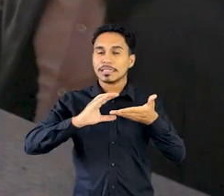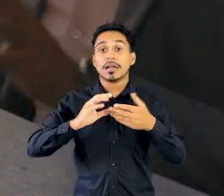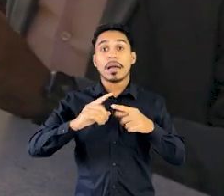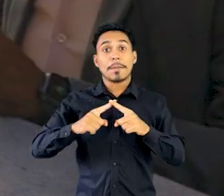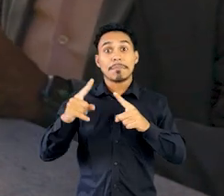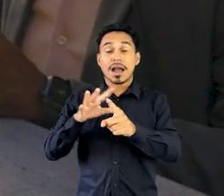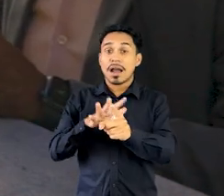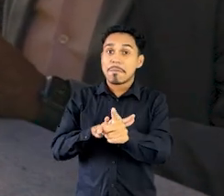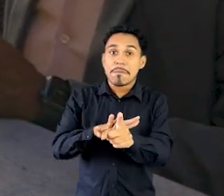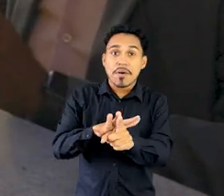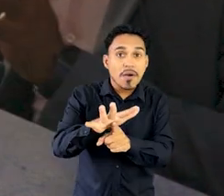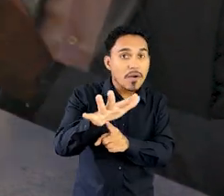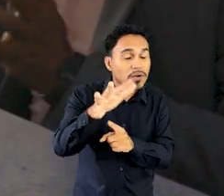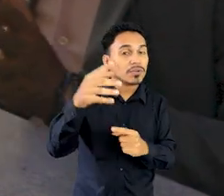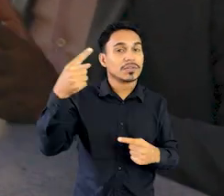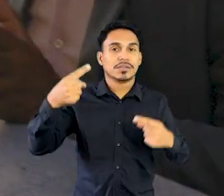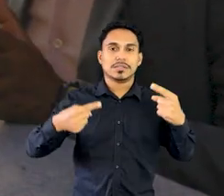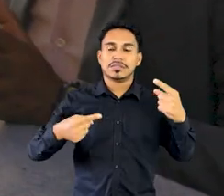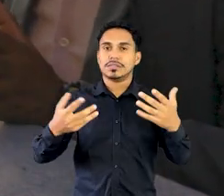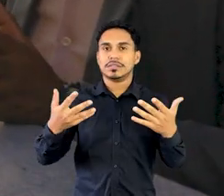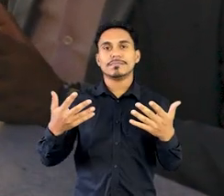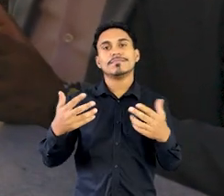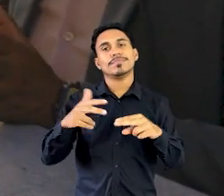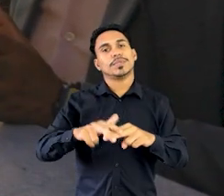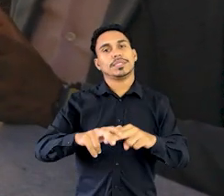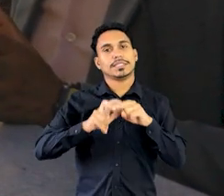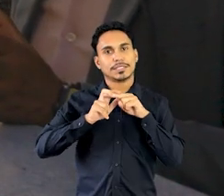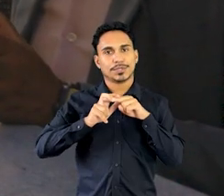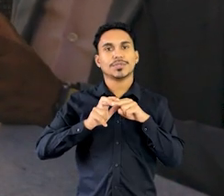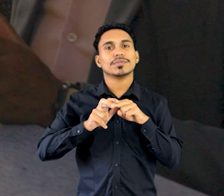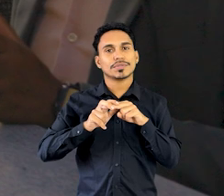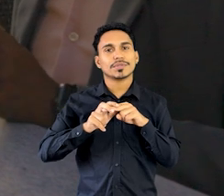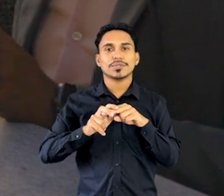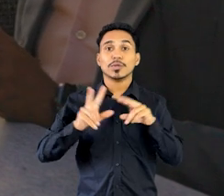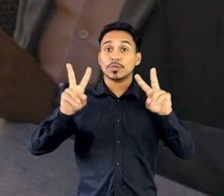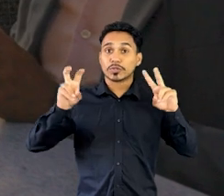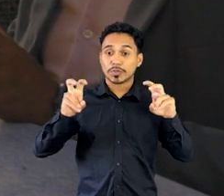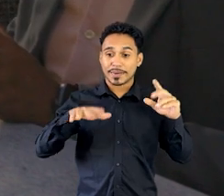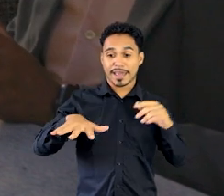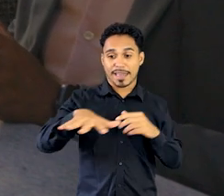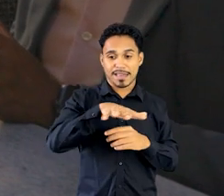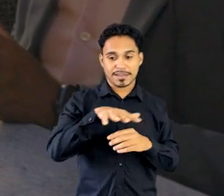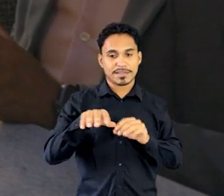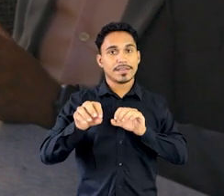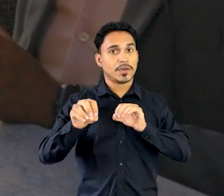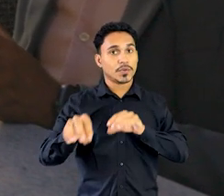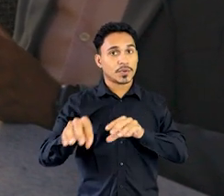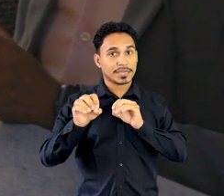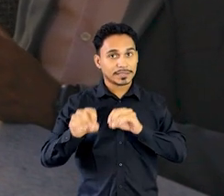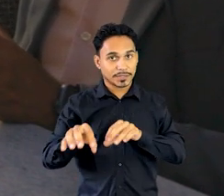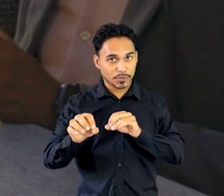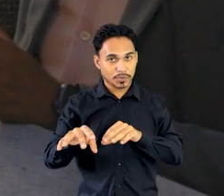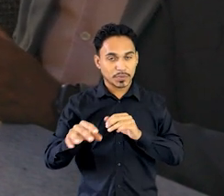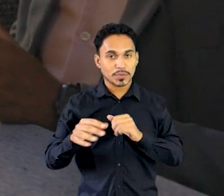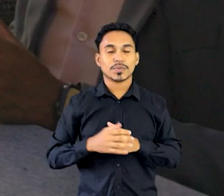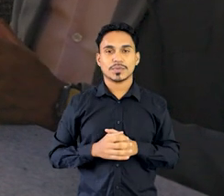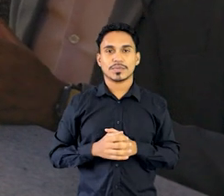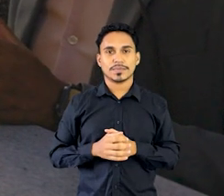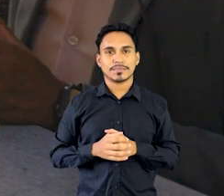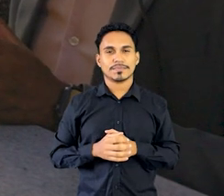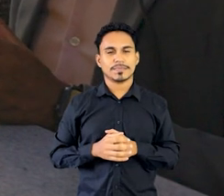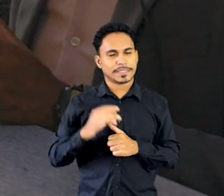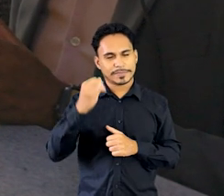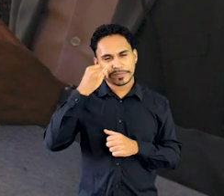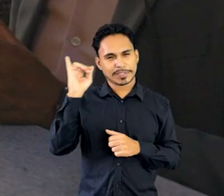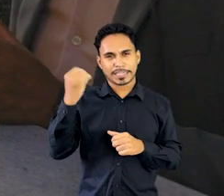a disputa é grande é muito complexo Então eu acho que nesse aspecto falando do ecossistema de educação e e paro